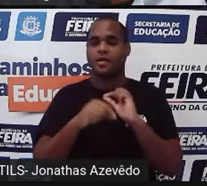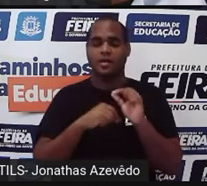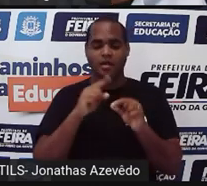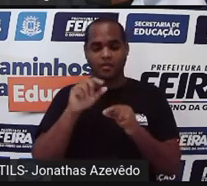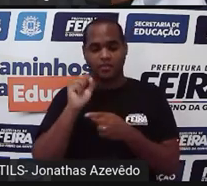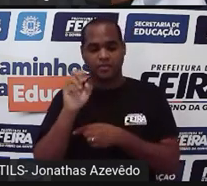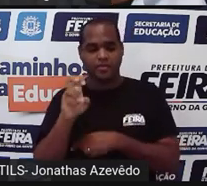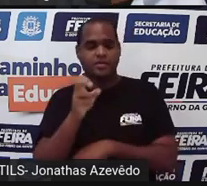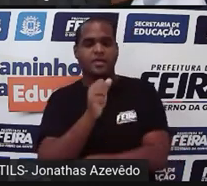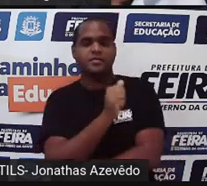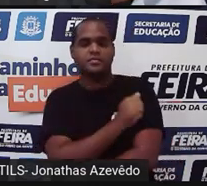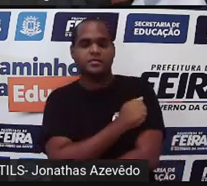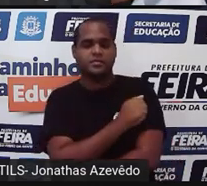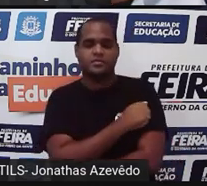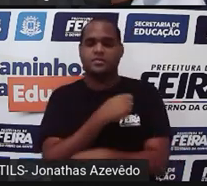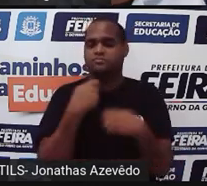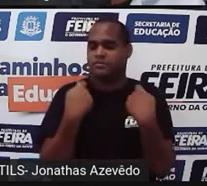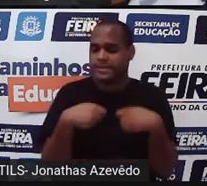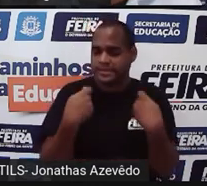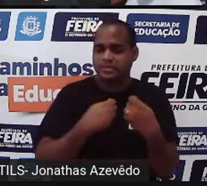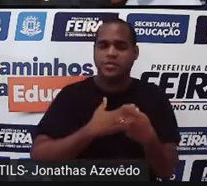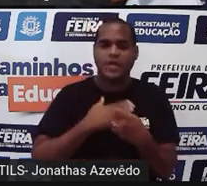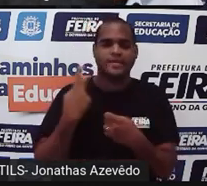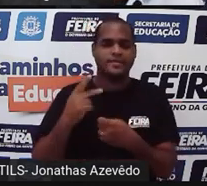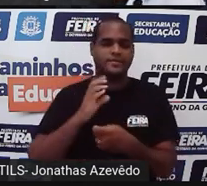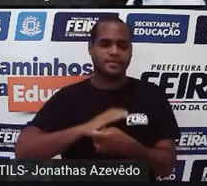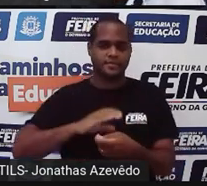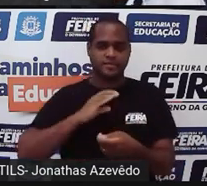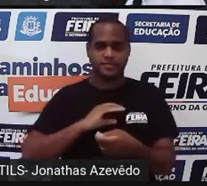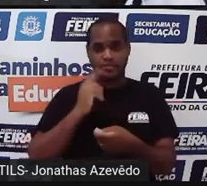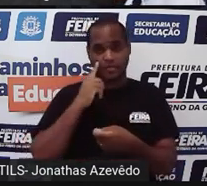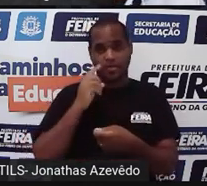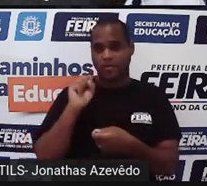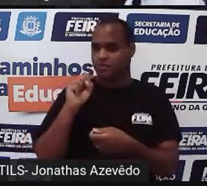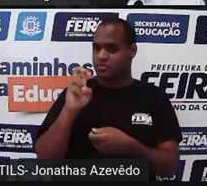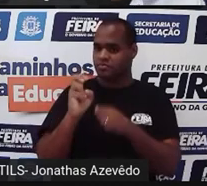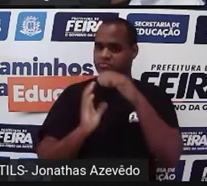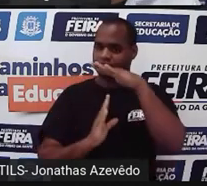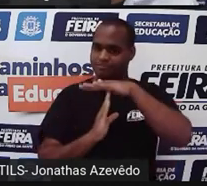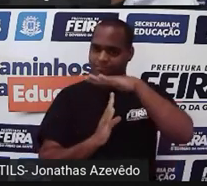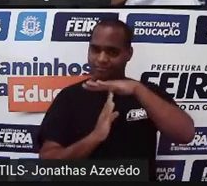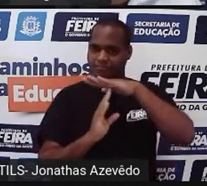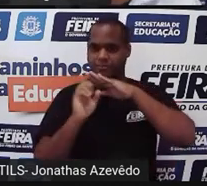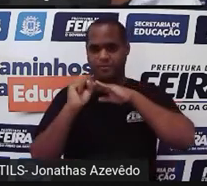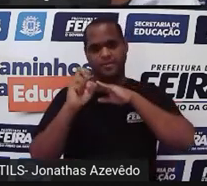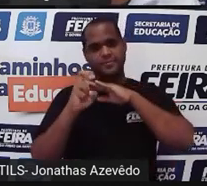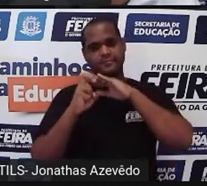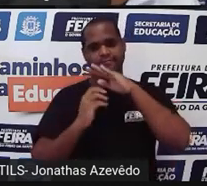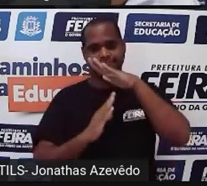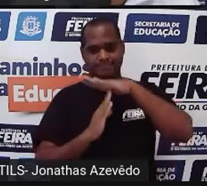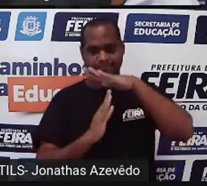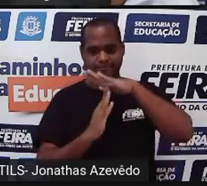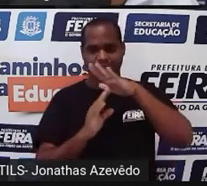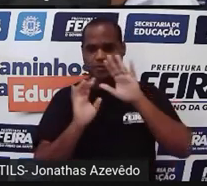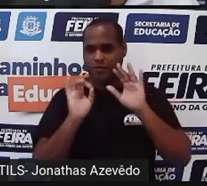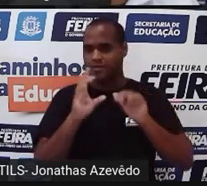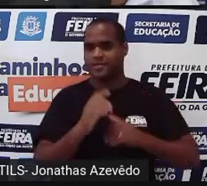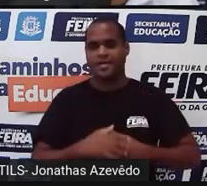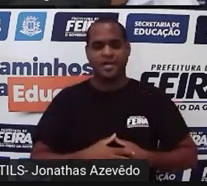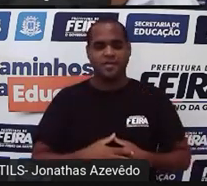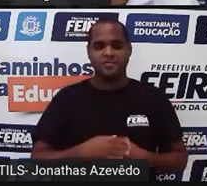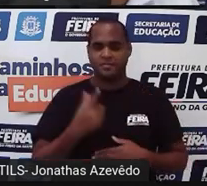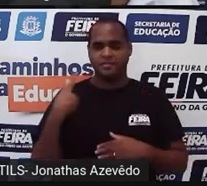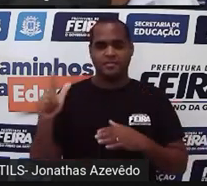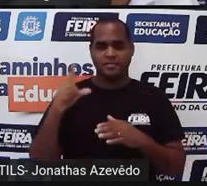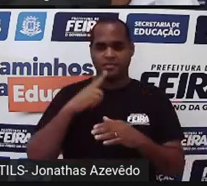alunos que preferem português. Então, vou fazer uma coluna com altura até 85 ali, ó, no gráfico, tá vendo? Então, eu estou